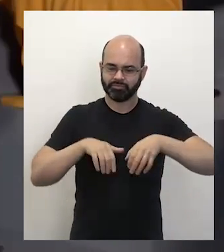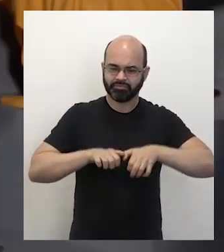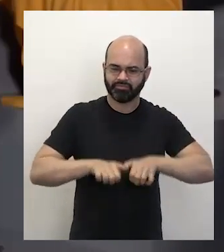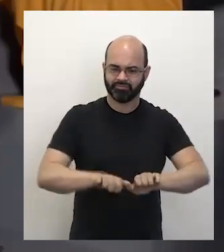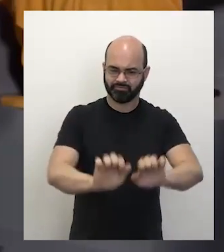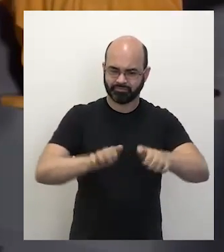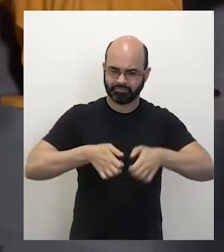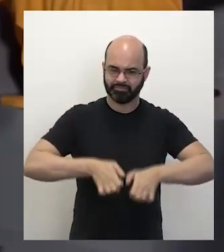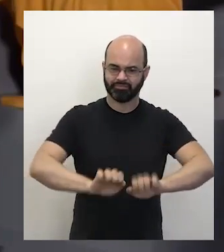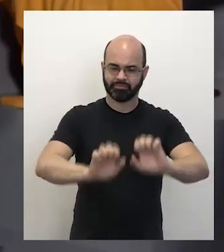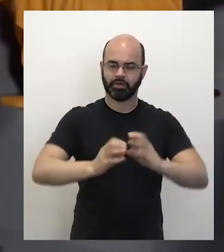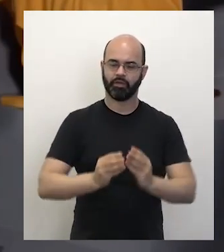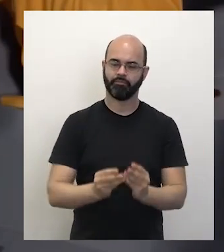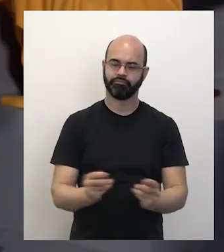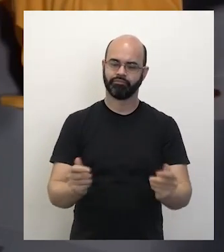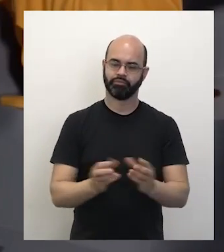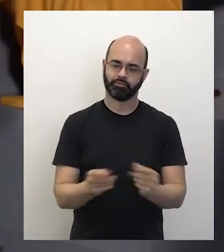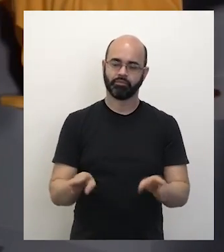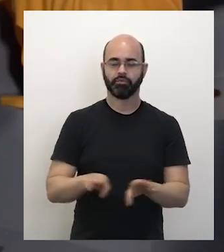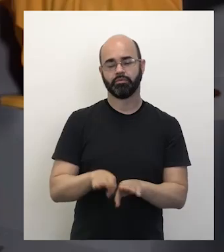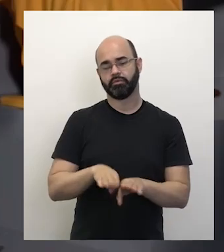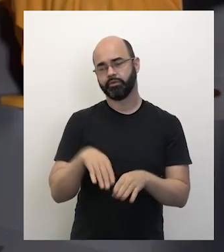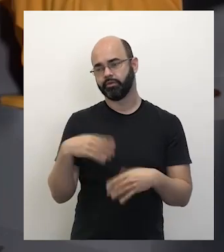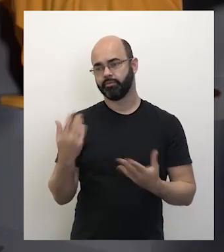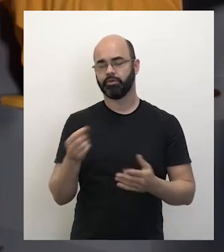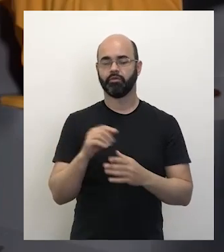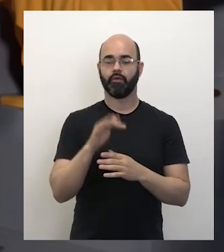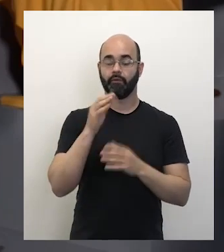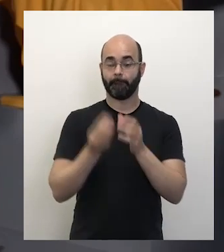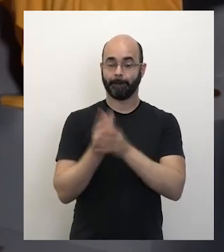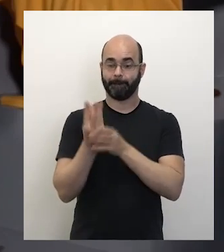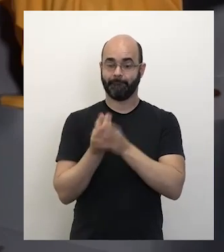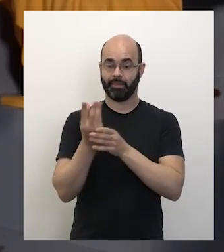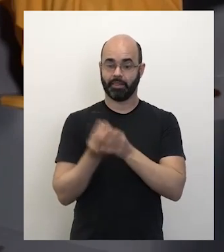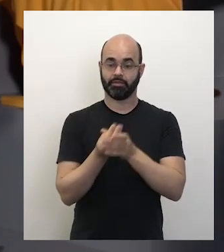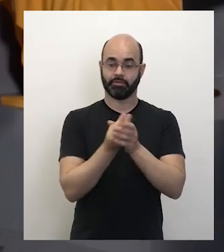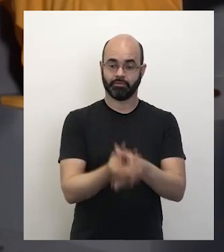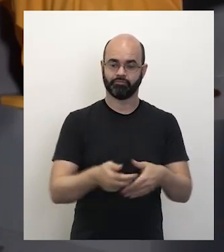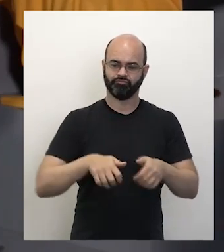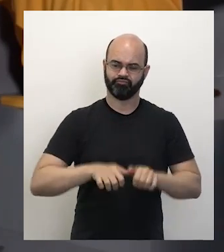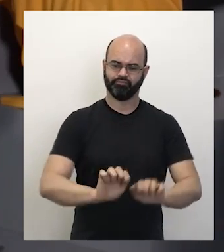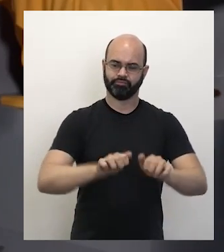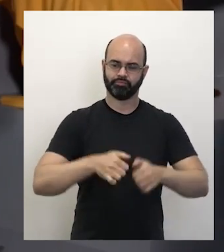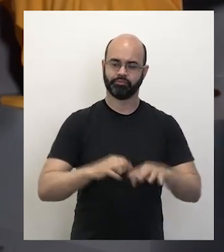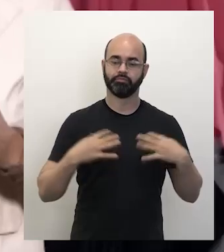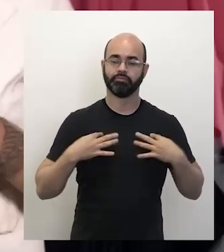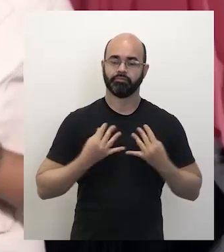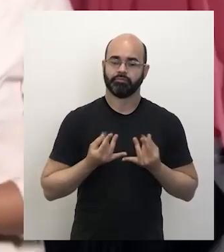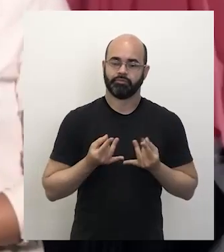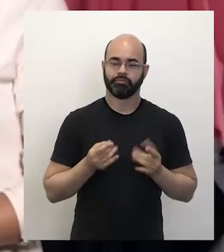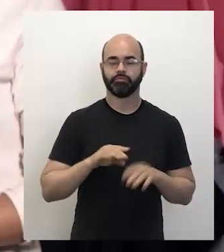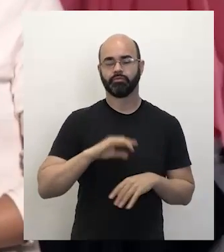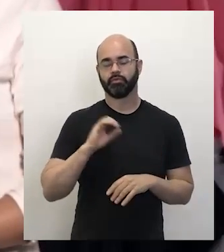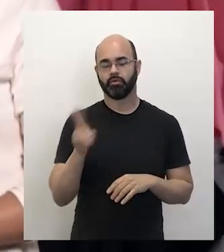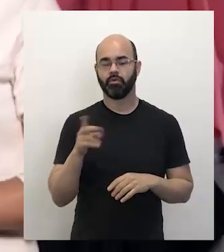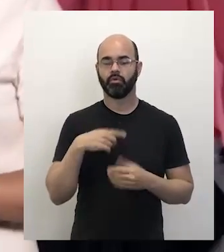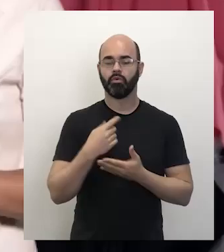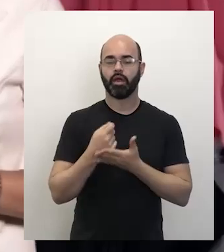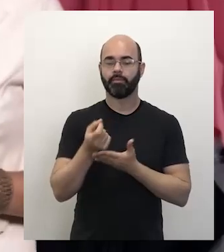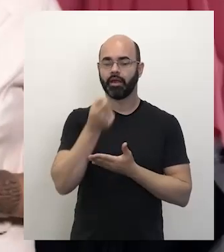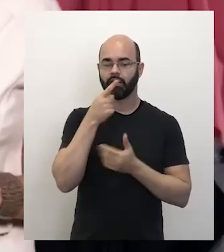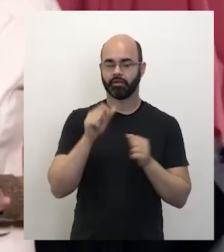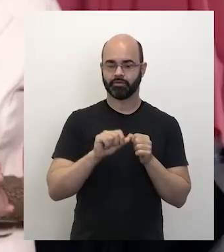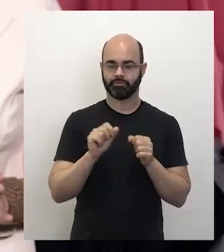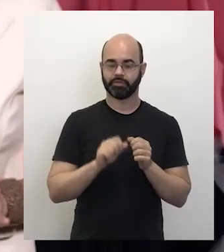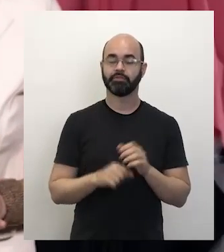produzir tecidos e você consegue amassar qualquer tipo de grão ou fruta para fazer medicamento. Essa peça, ela não